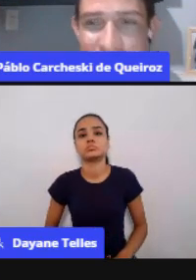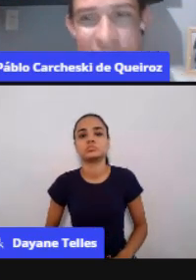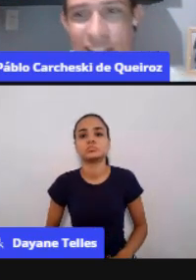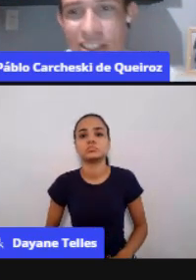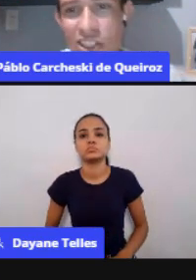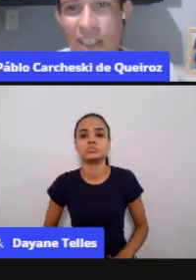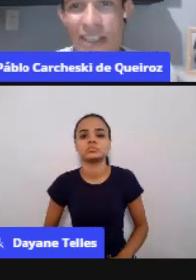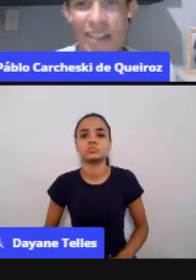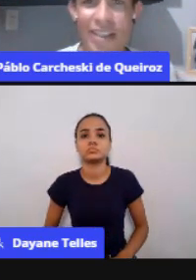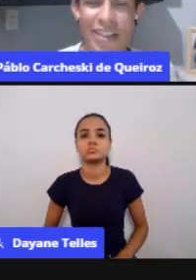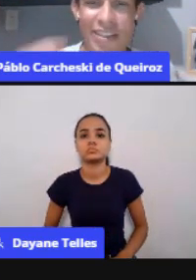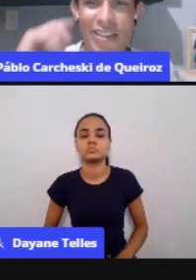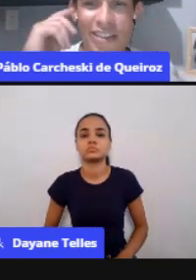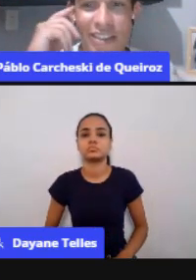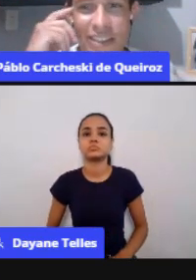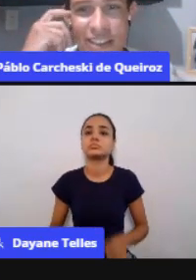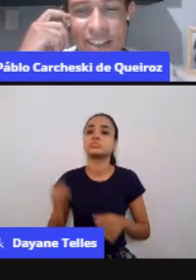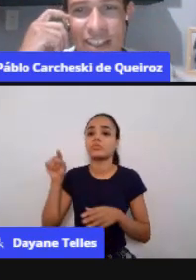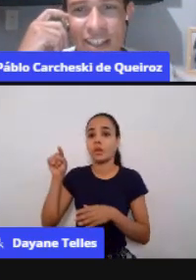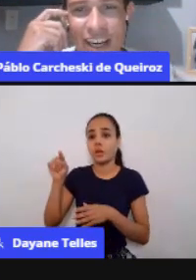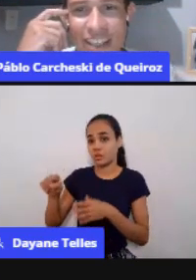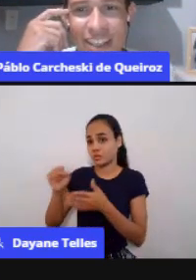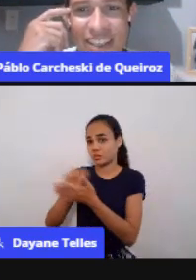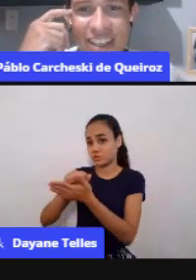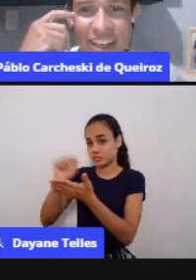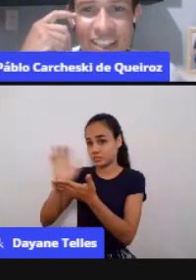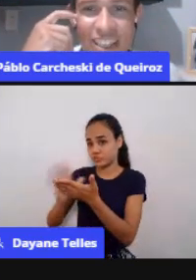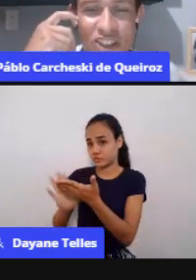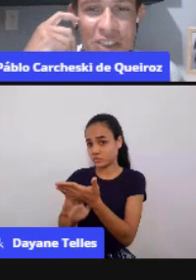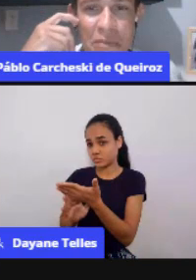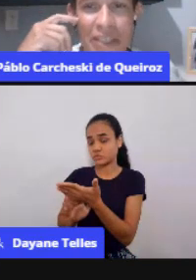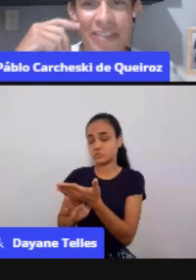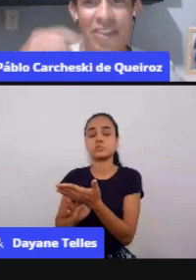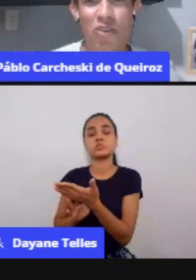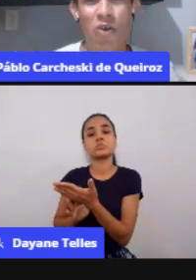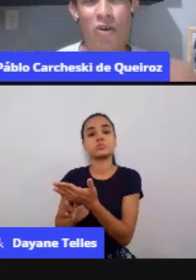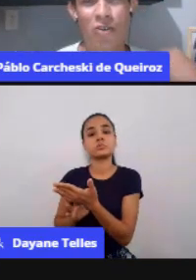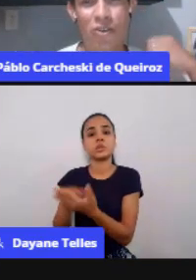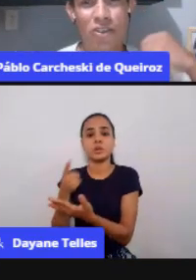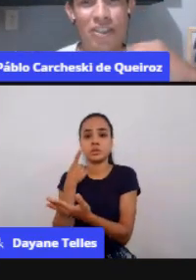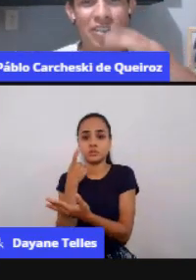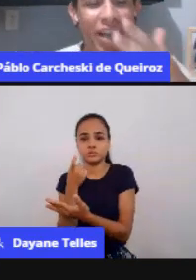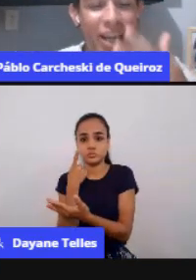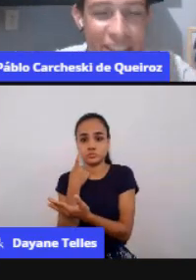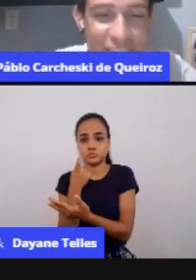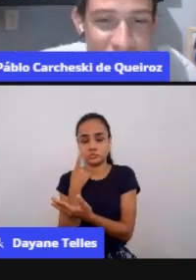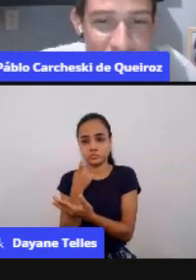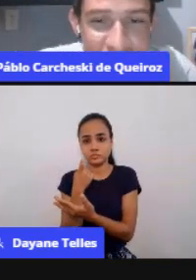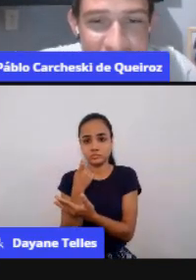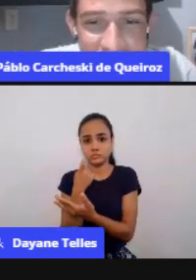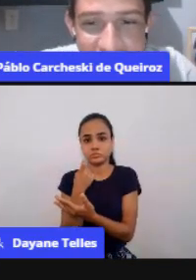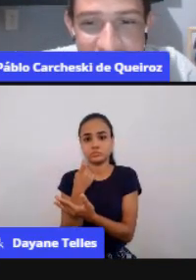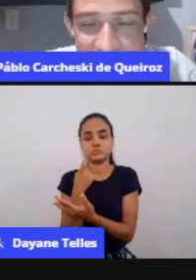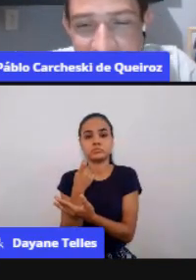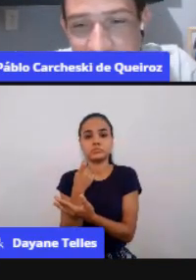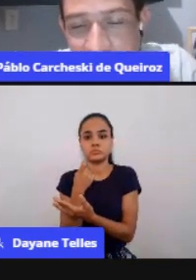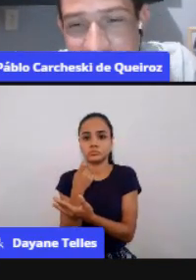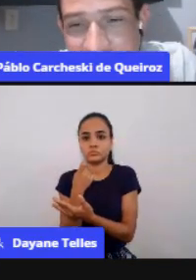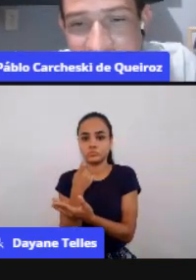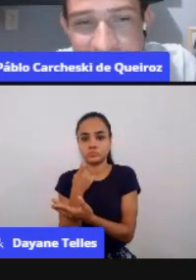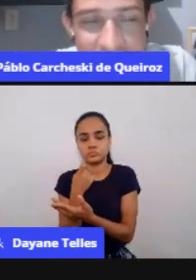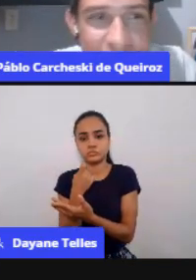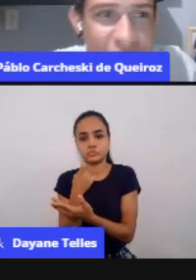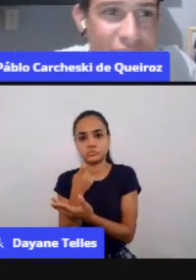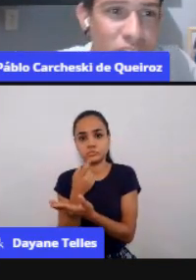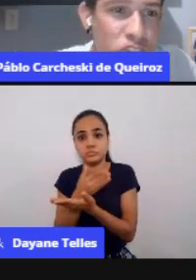atividade é interessante, né? E aí, na nossa mesa, igual quando eu iniciei lá a questão nas